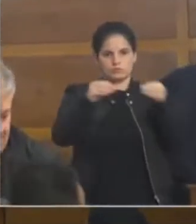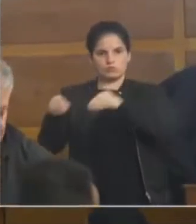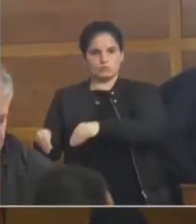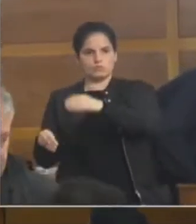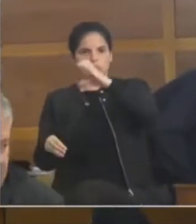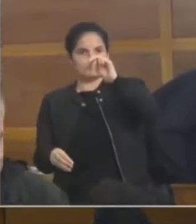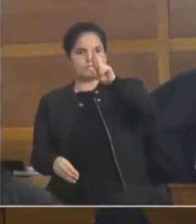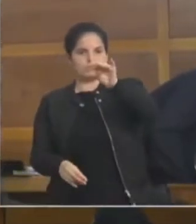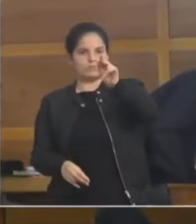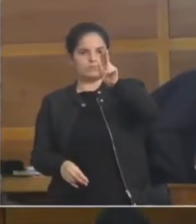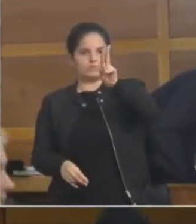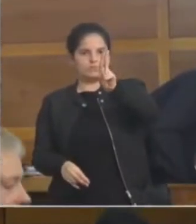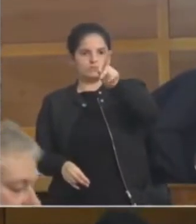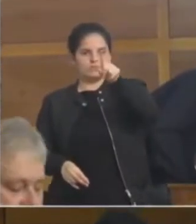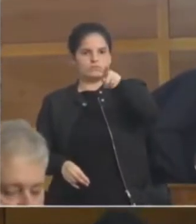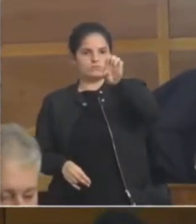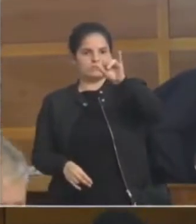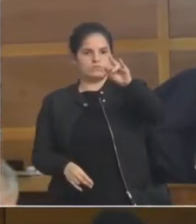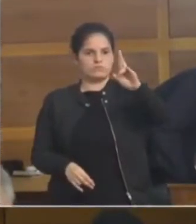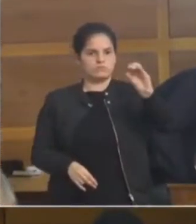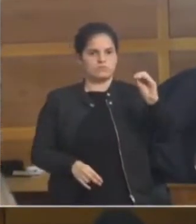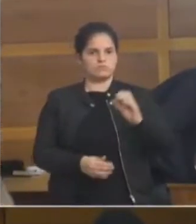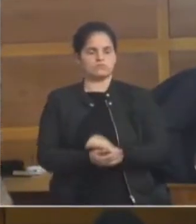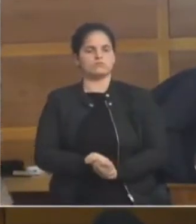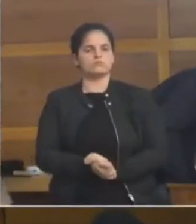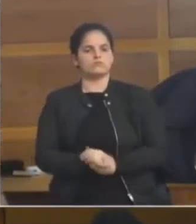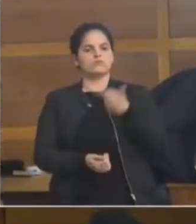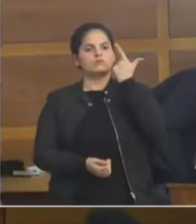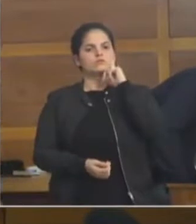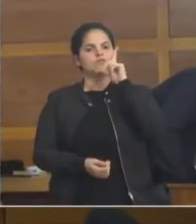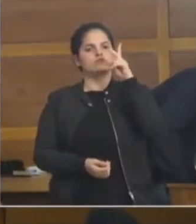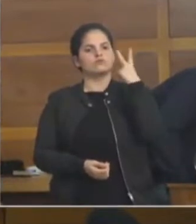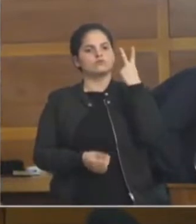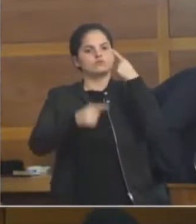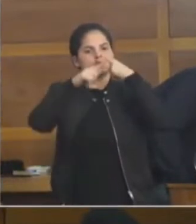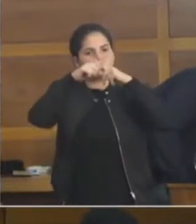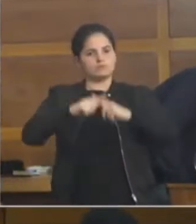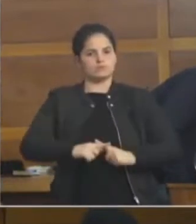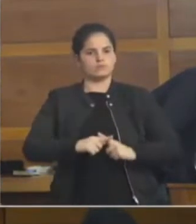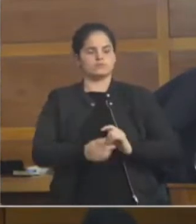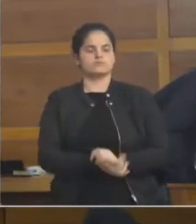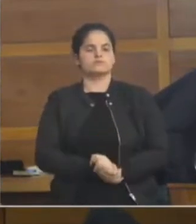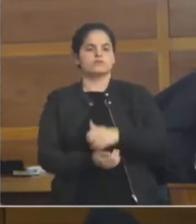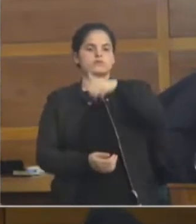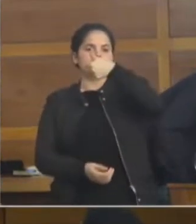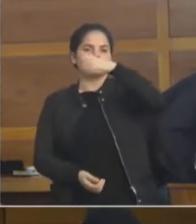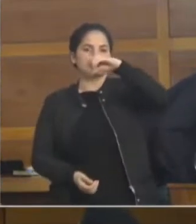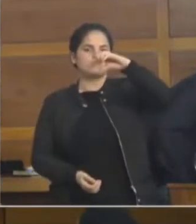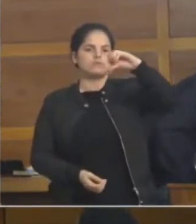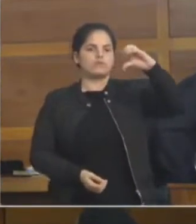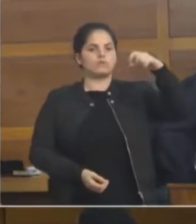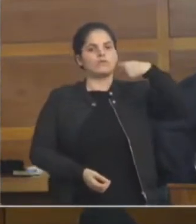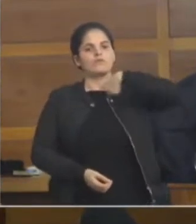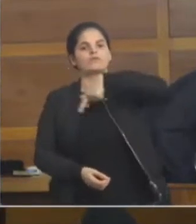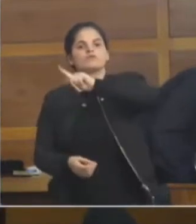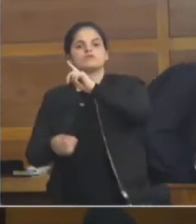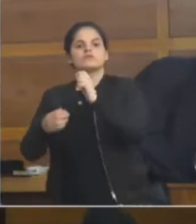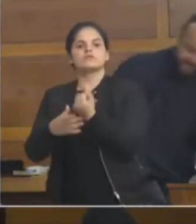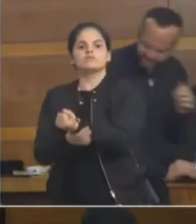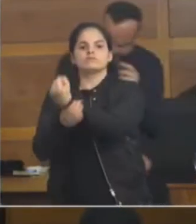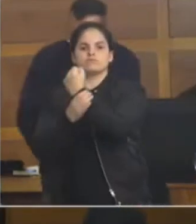Minas Gerais consagrando o seu bicampeão Mineiro em 1999 foi defender o Esporte Clube